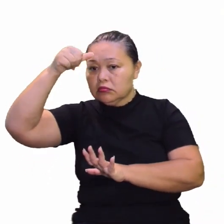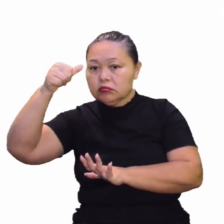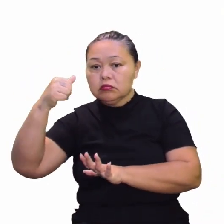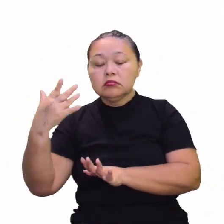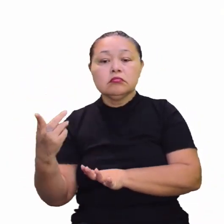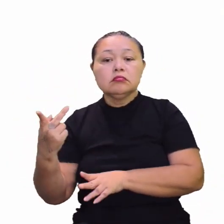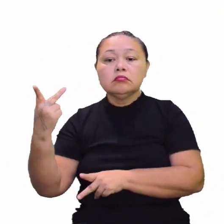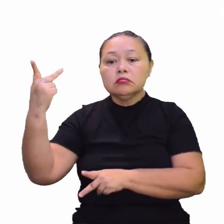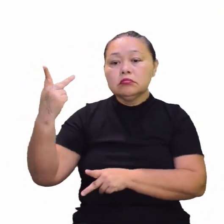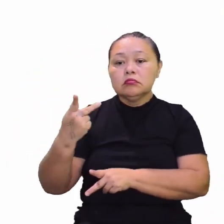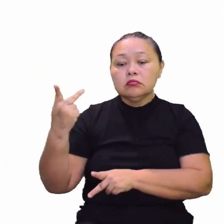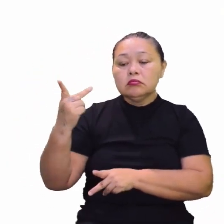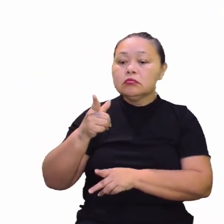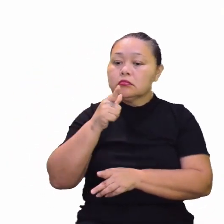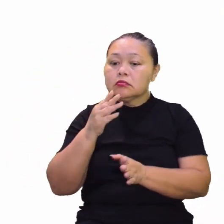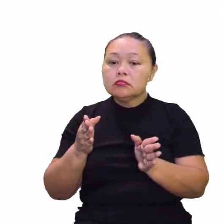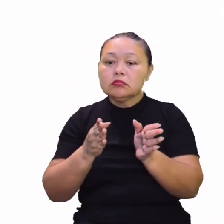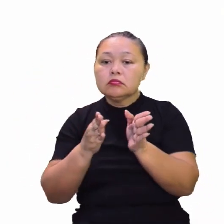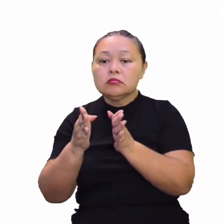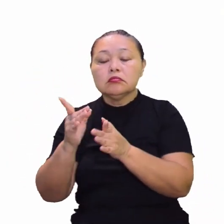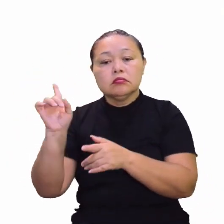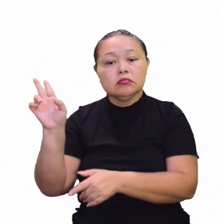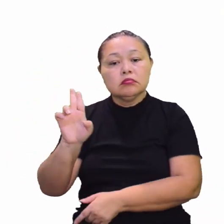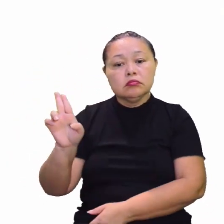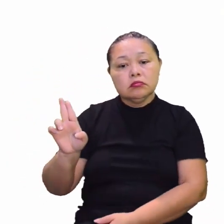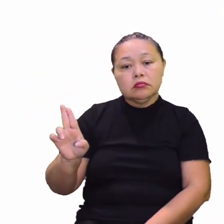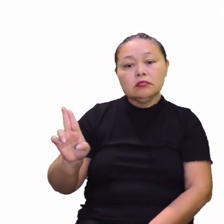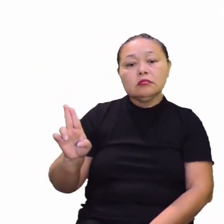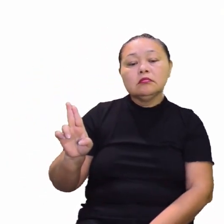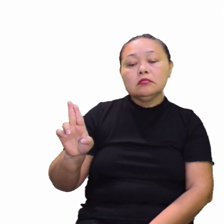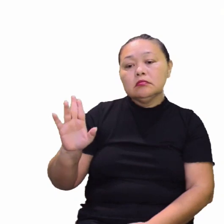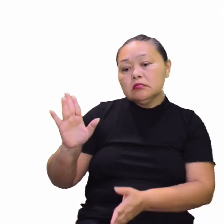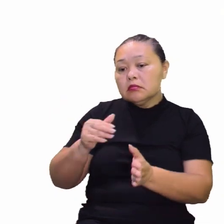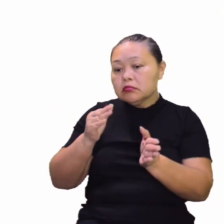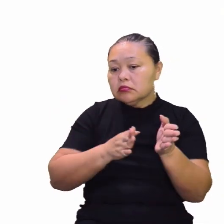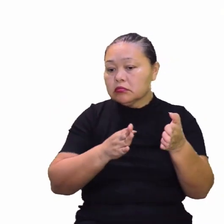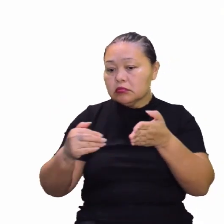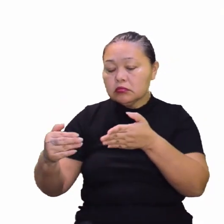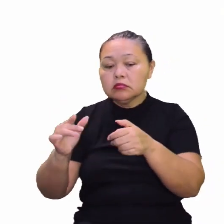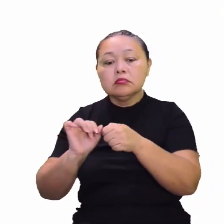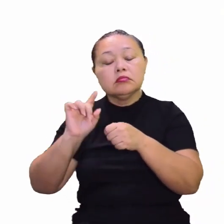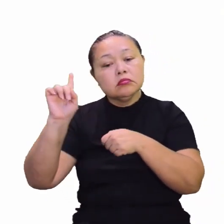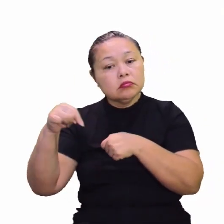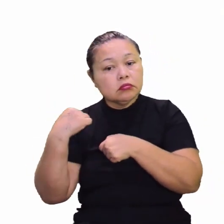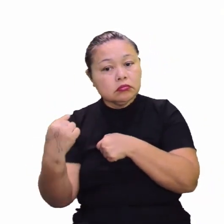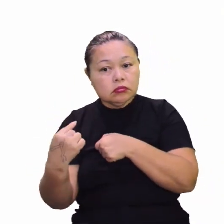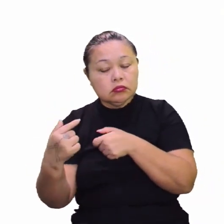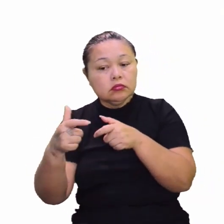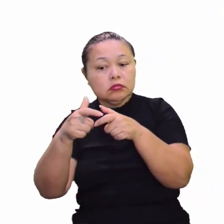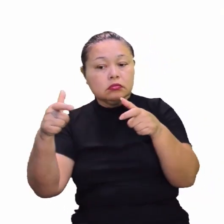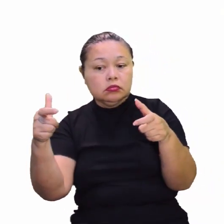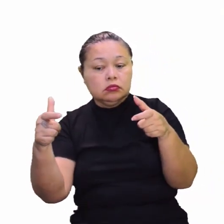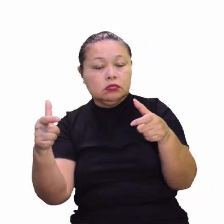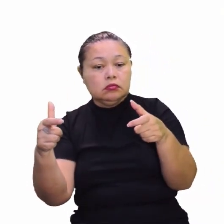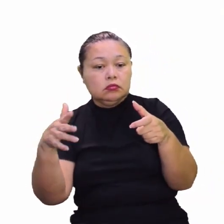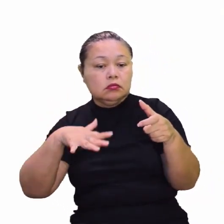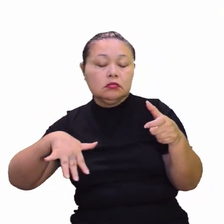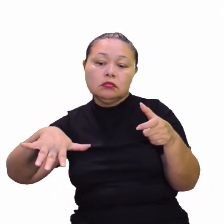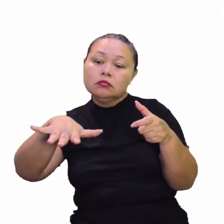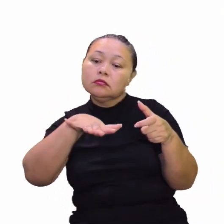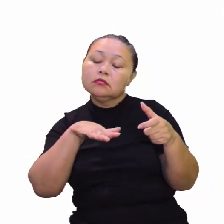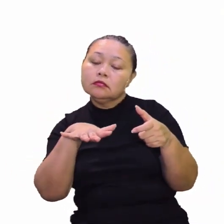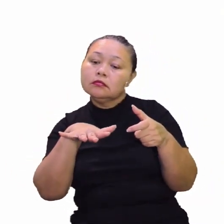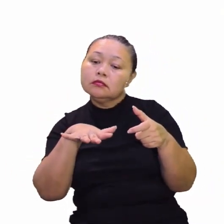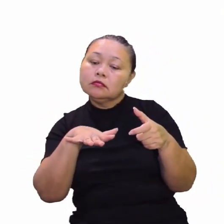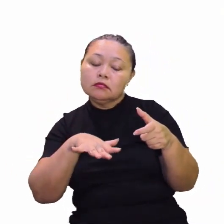mato-grossense. Então, são rios aí, se dá uma lidinha, né? São os afluentes do rio Guaporé, que é uma grande... ali